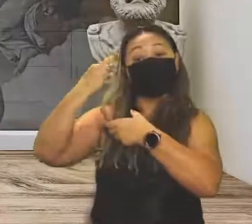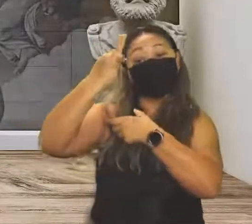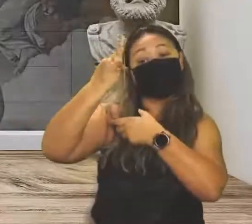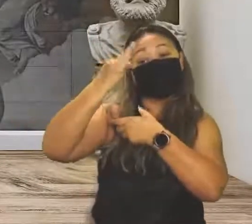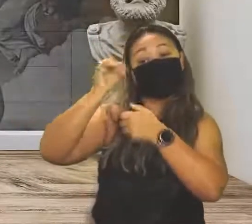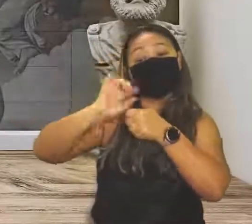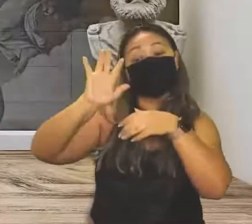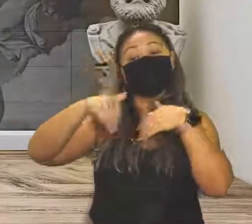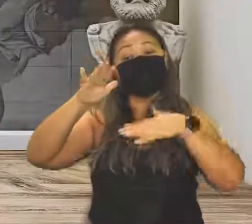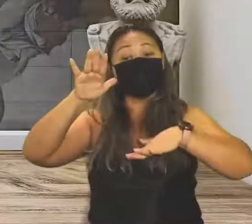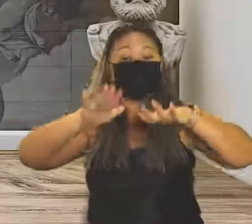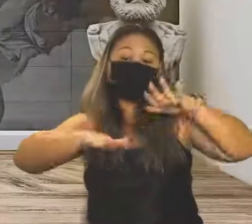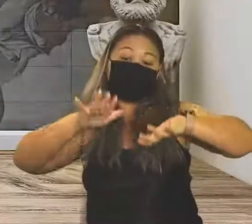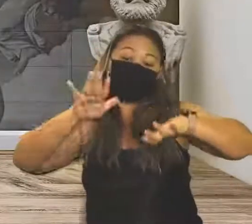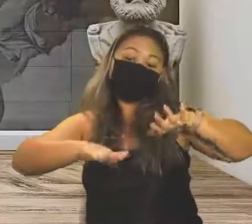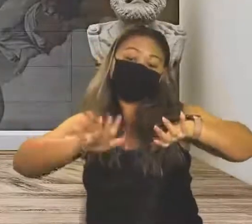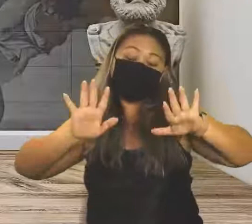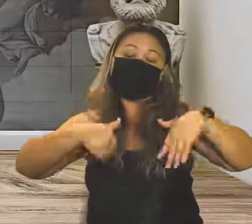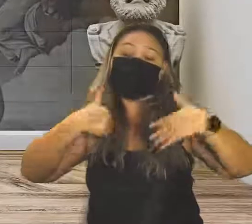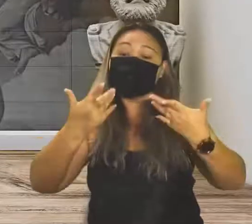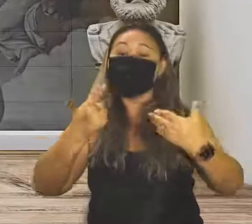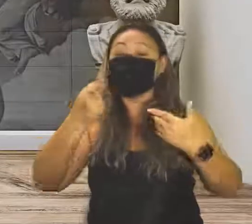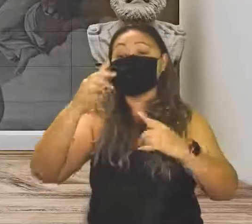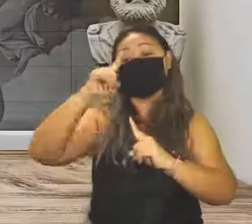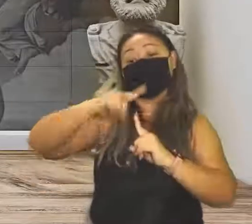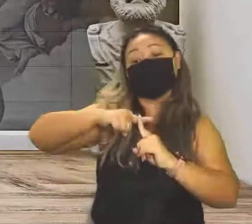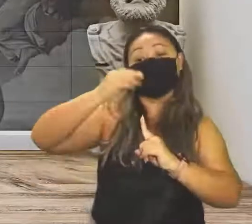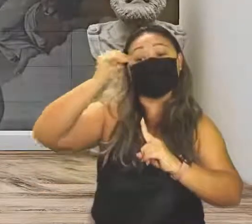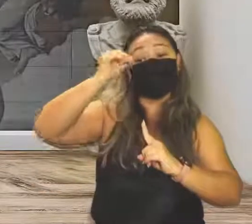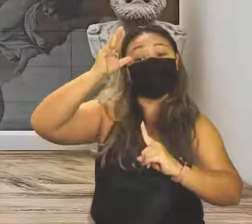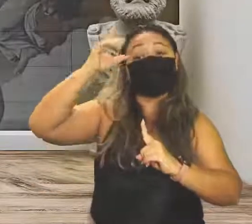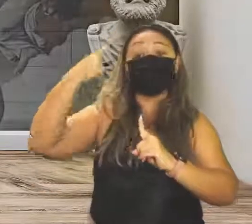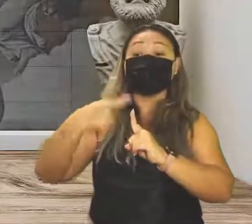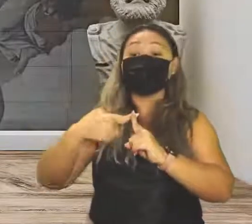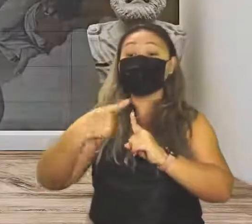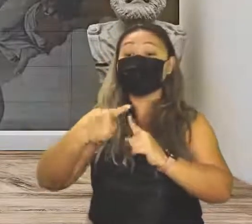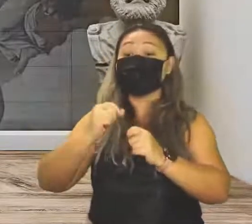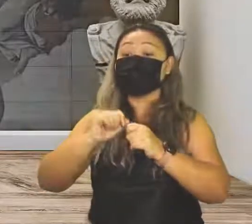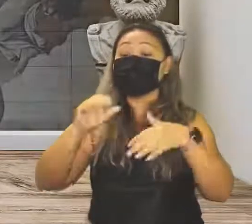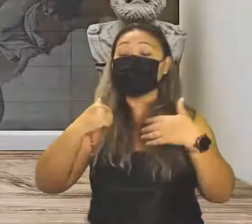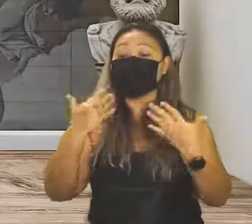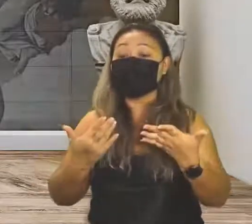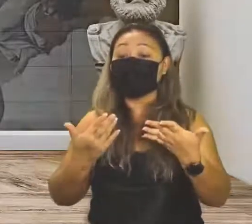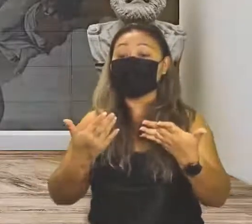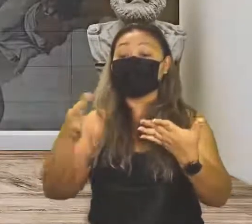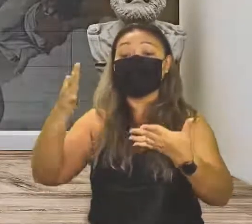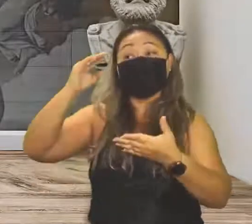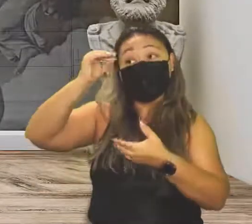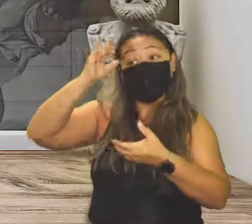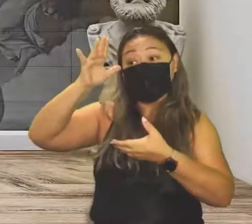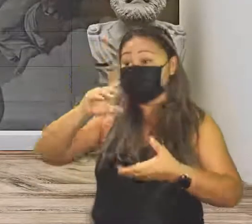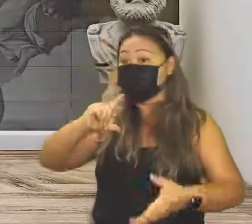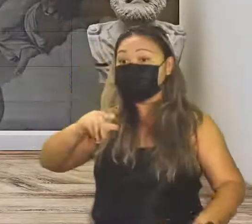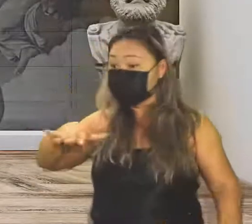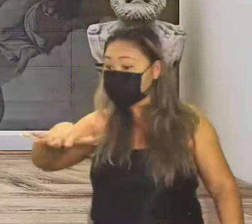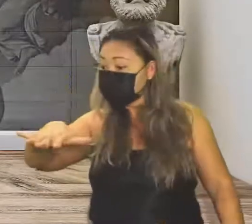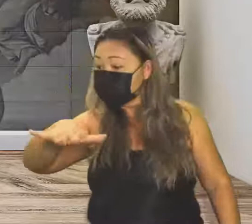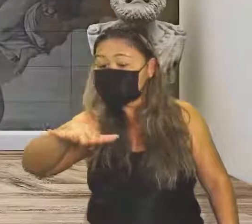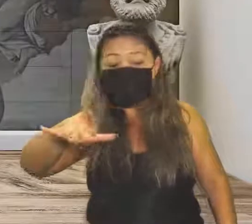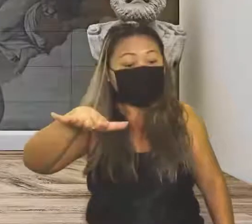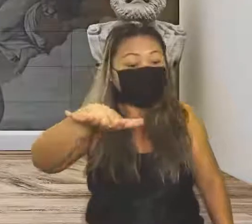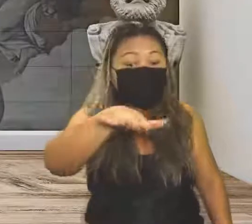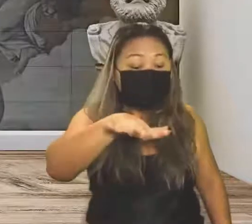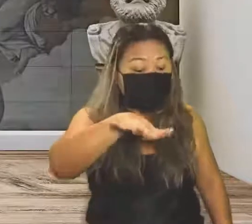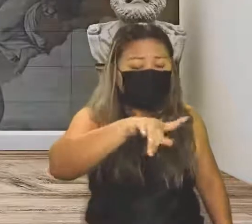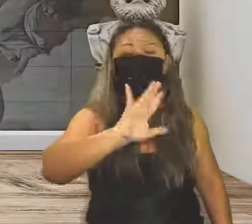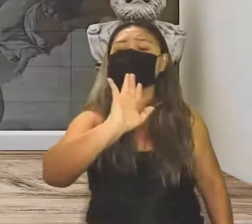agora, alguns, né, um tipo de conhecimento. Por quê? Esses conhecimentos estão em nosso meio, vocês vão perceber que vocês